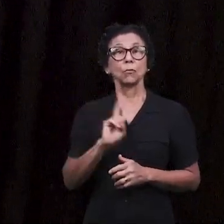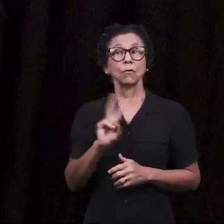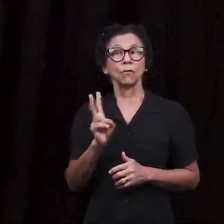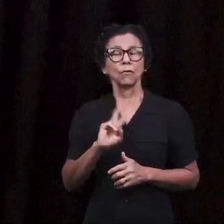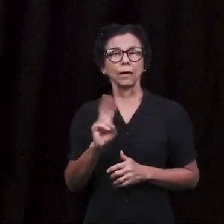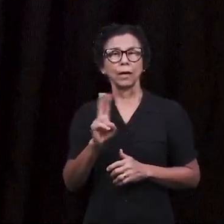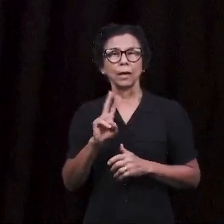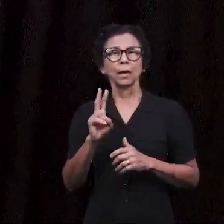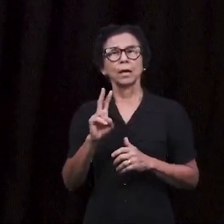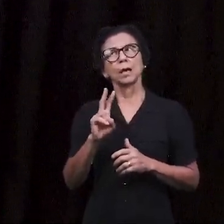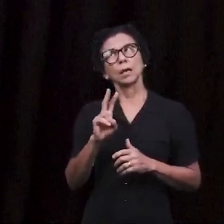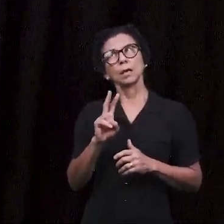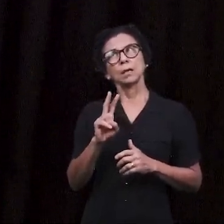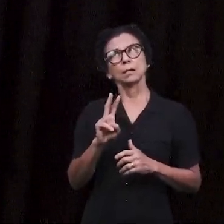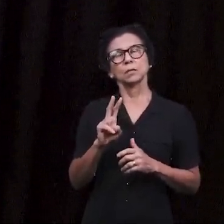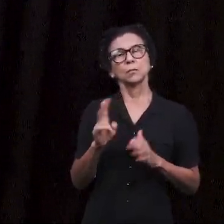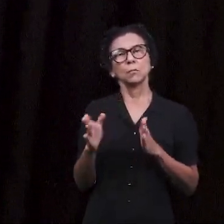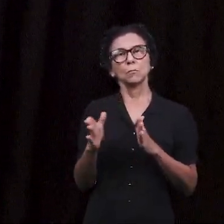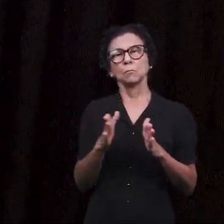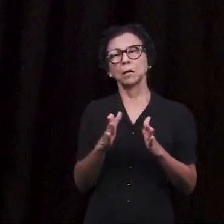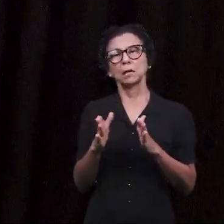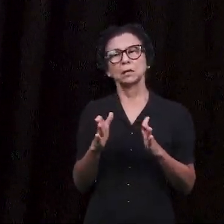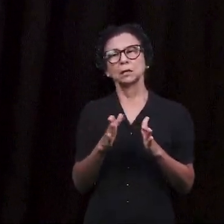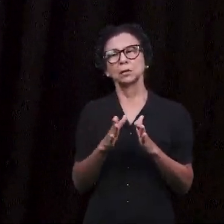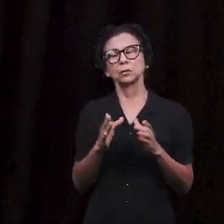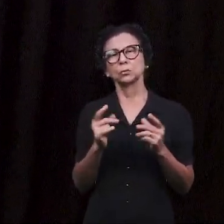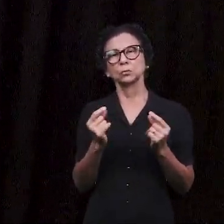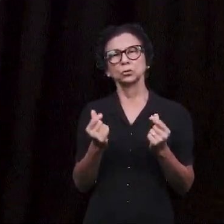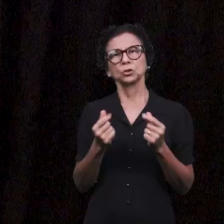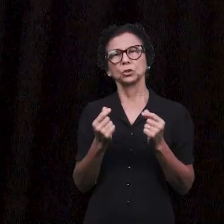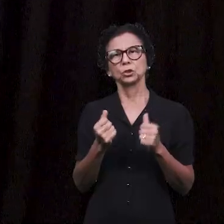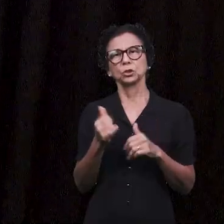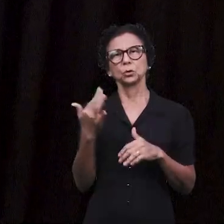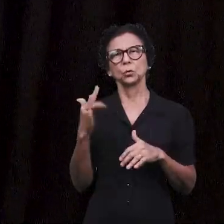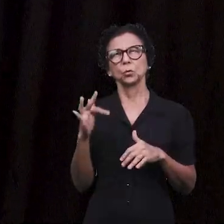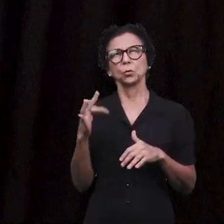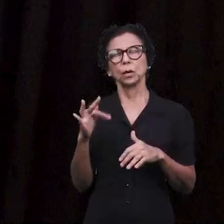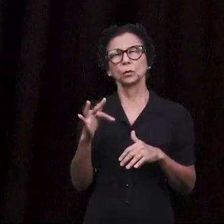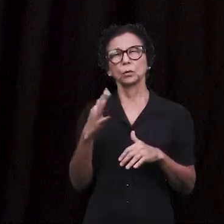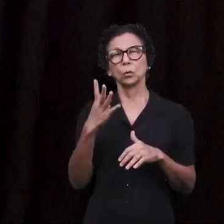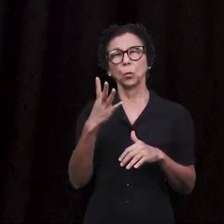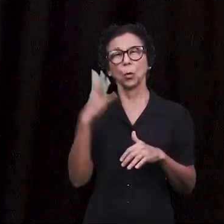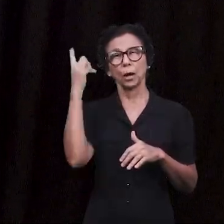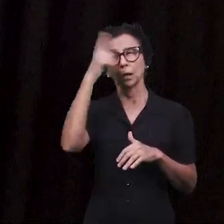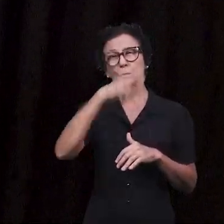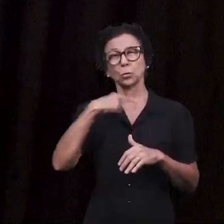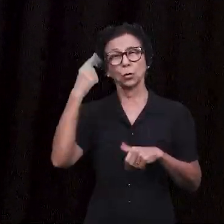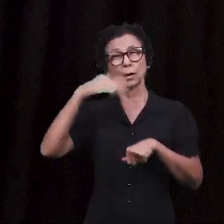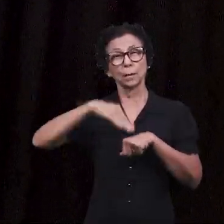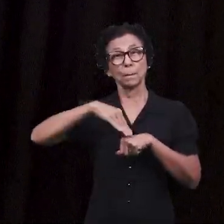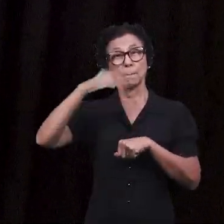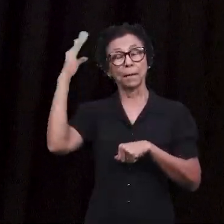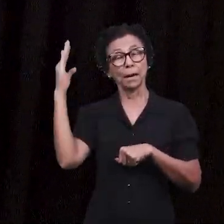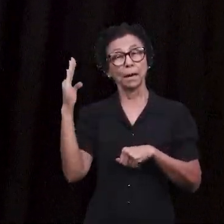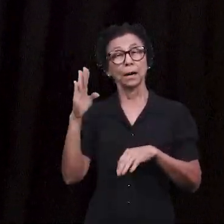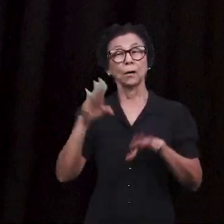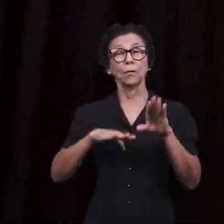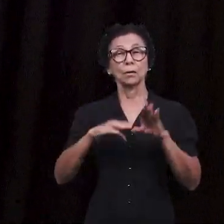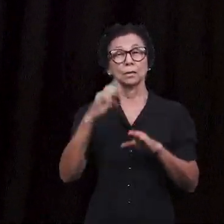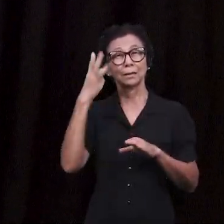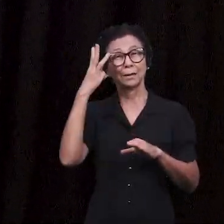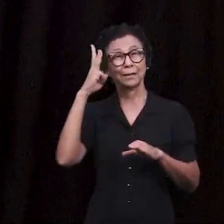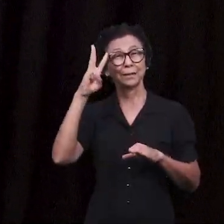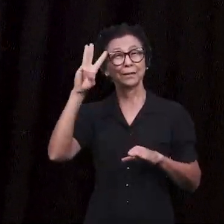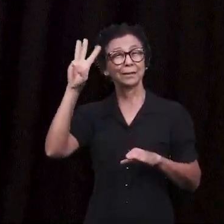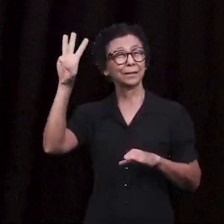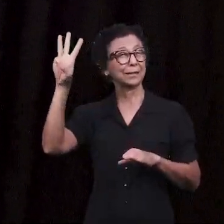vida, relação com uma duração de uma dor que dura mais de 4 horas até 3 dias, é